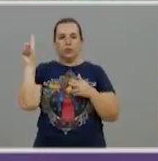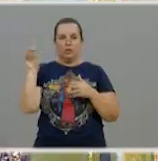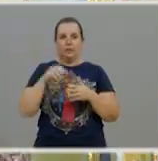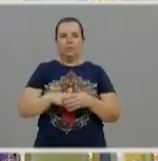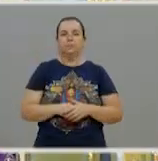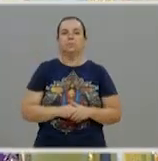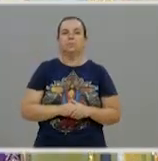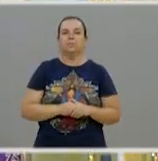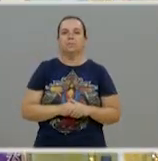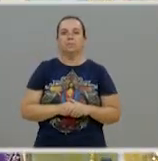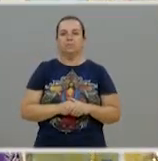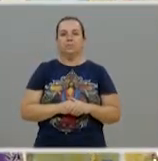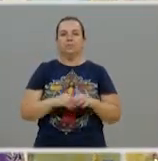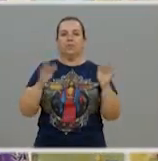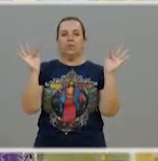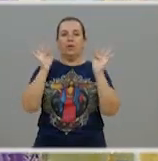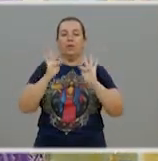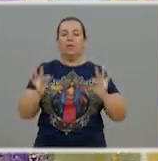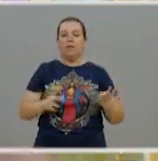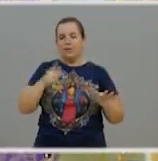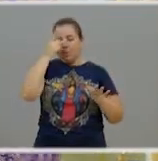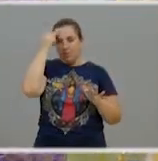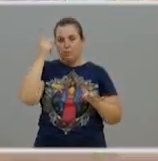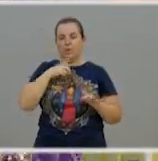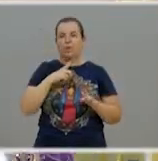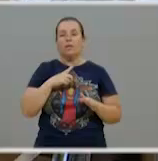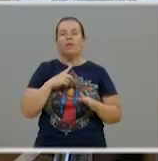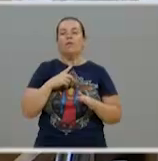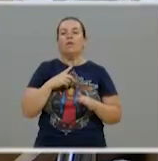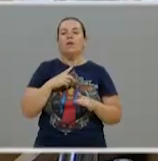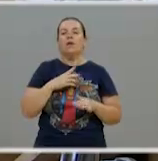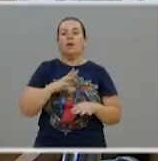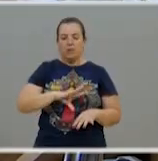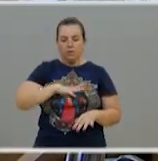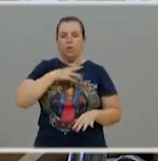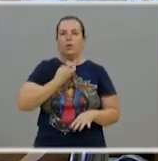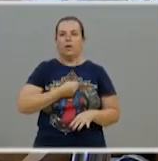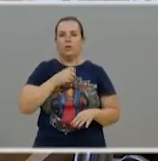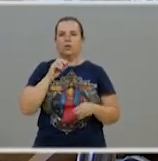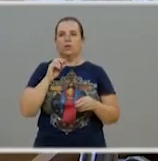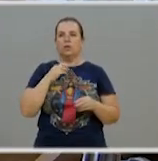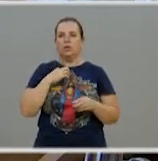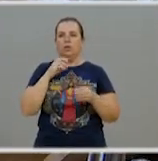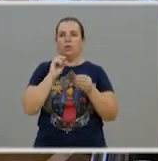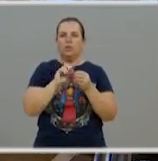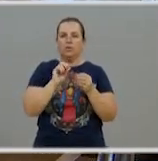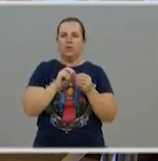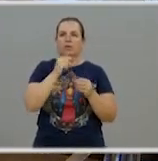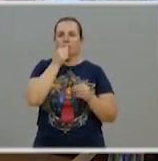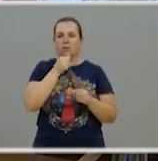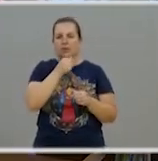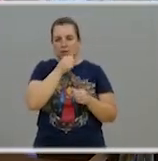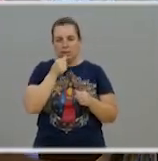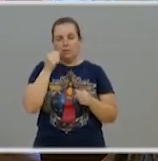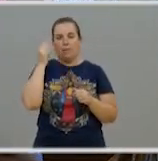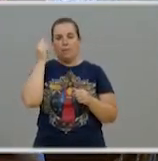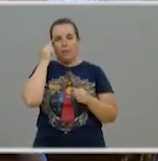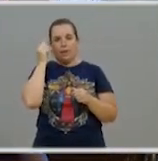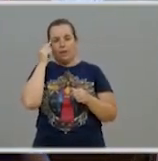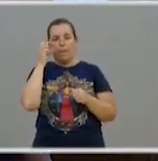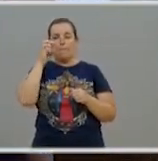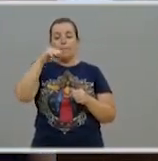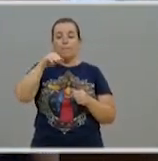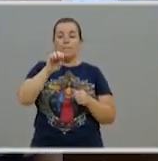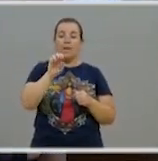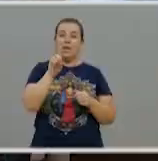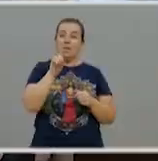Feliz essa pessoa que teve a coragem. Eu fiz a penitência de meditar 2 minutos por dia. Você sabe o que me